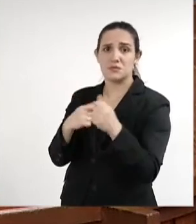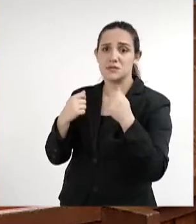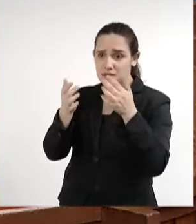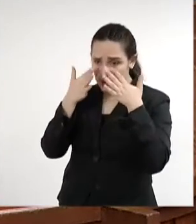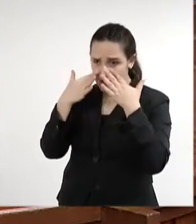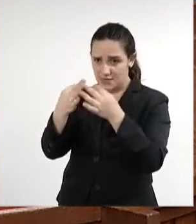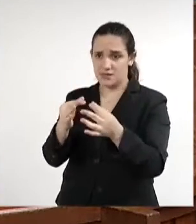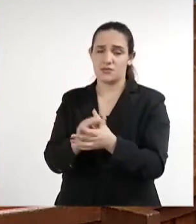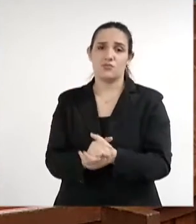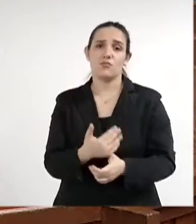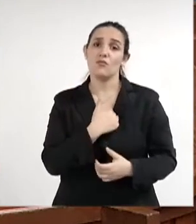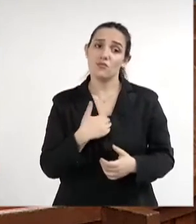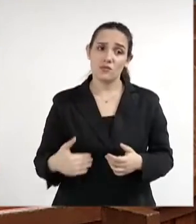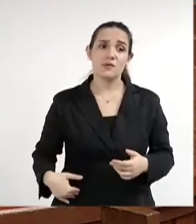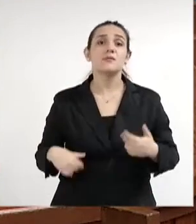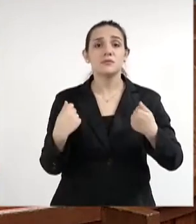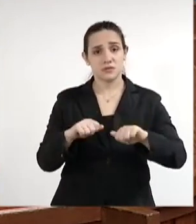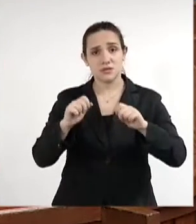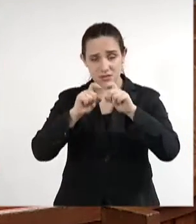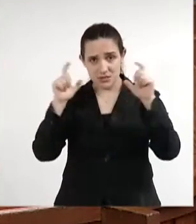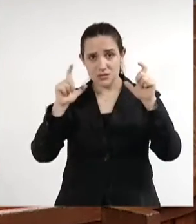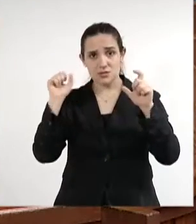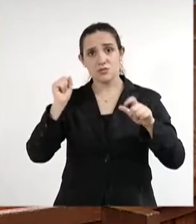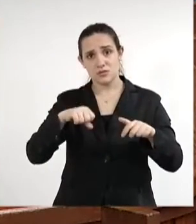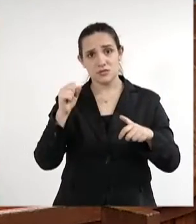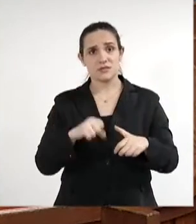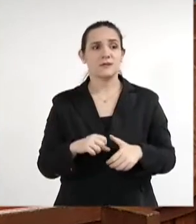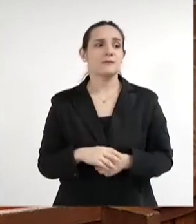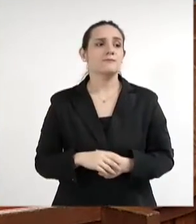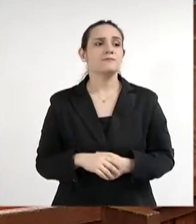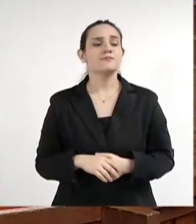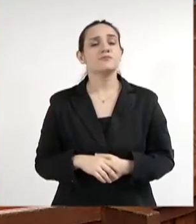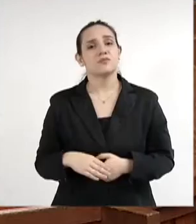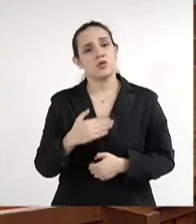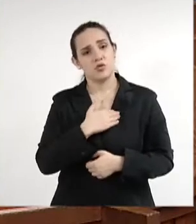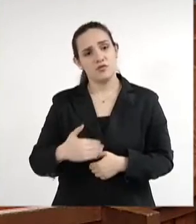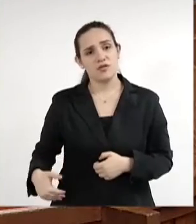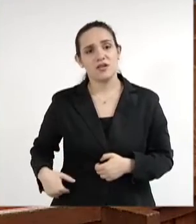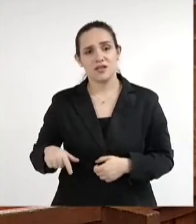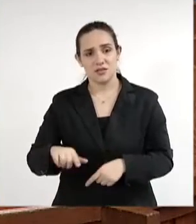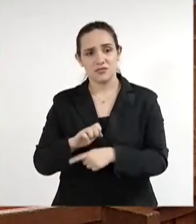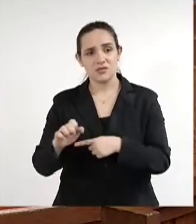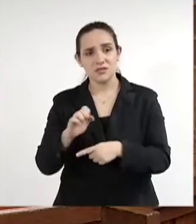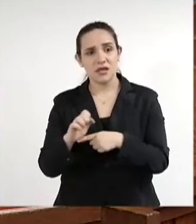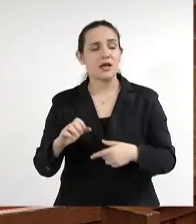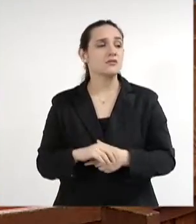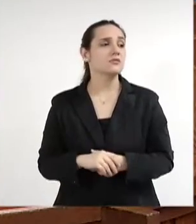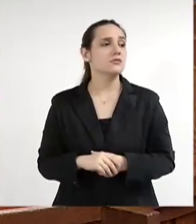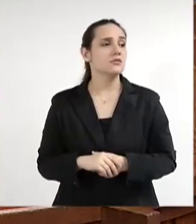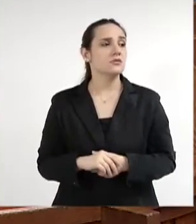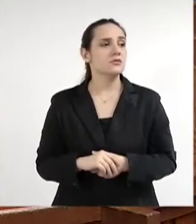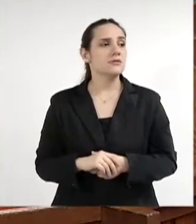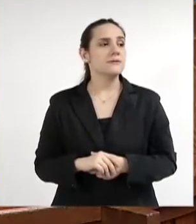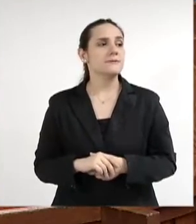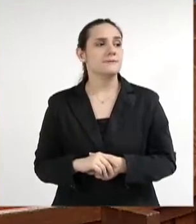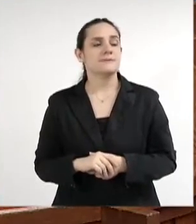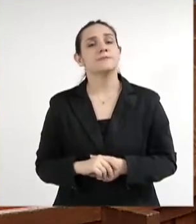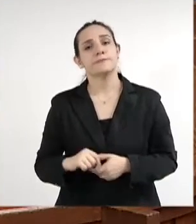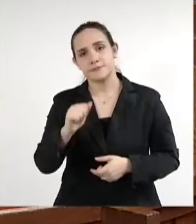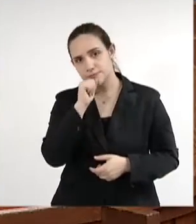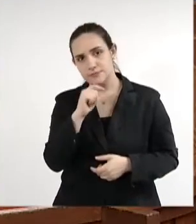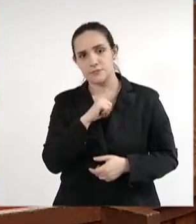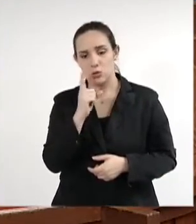poder público tem que se atentar para isso. O governo do Estado mantém aqui um núcleo